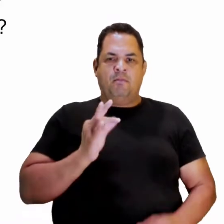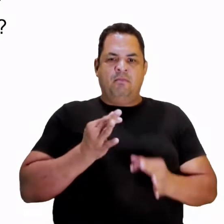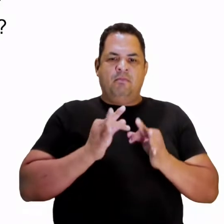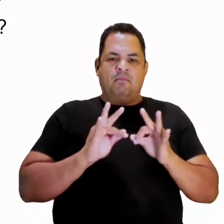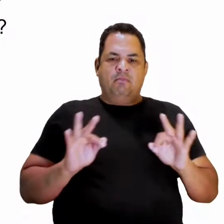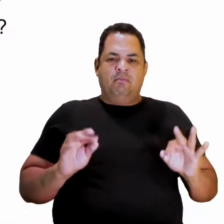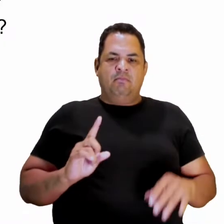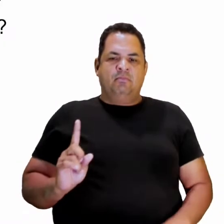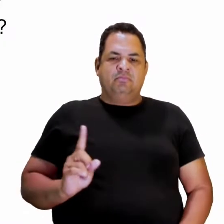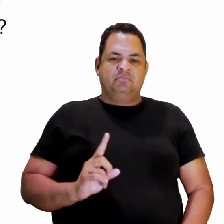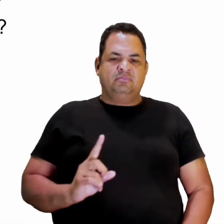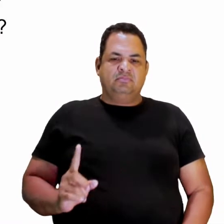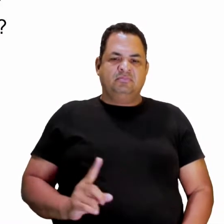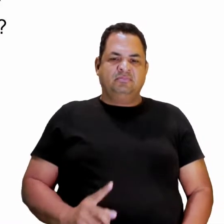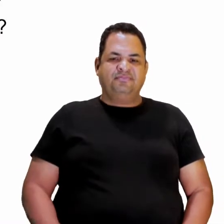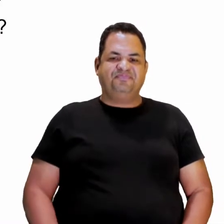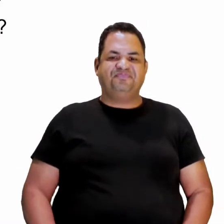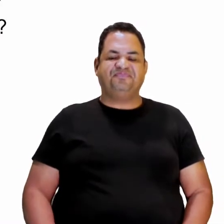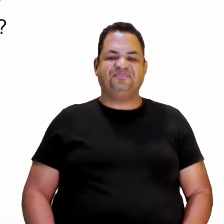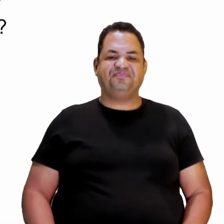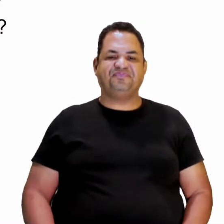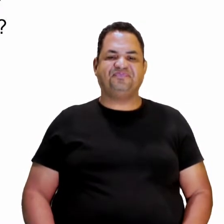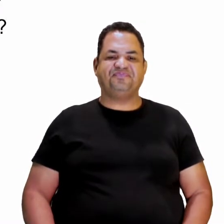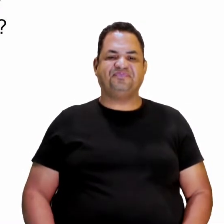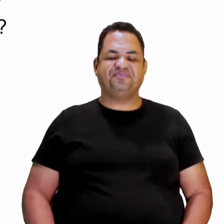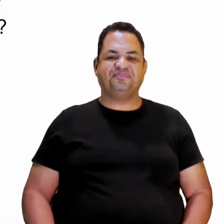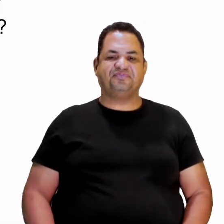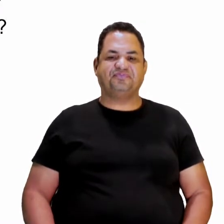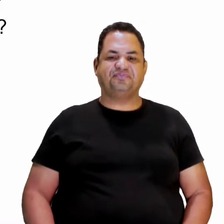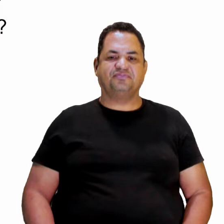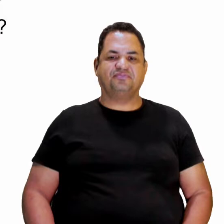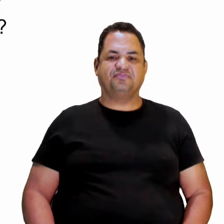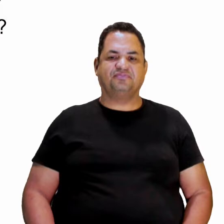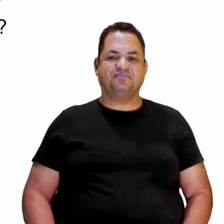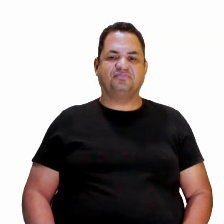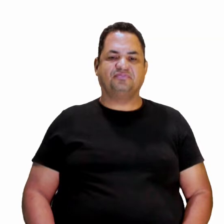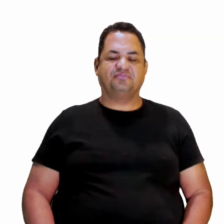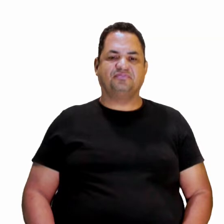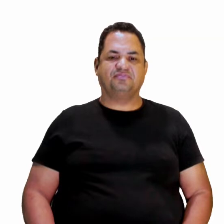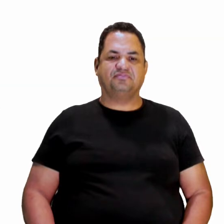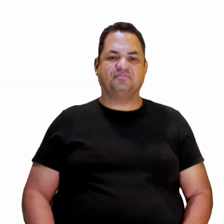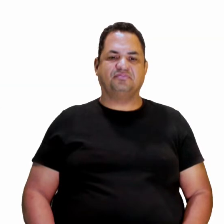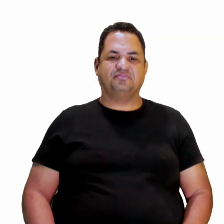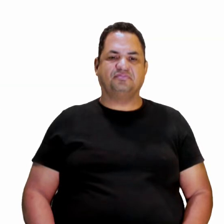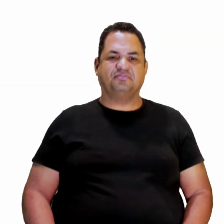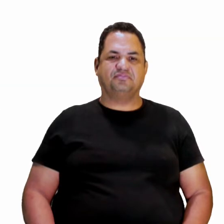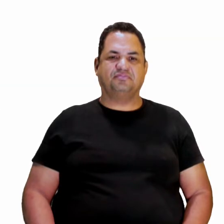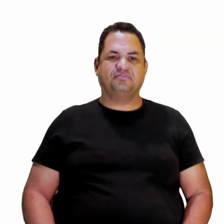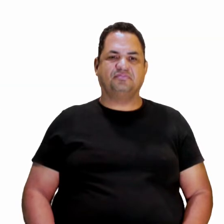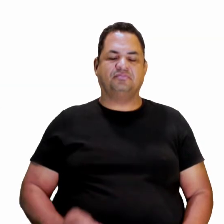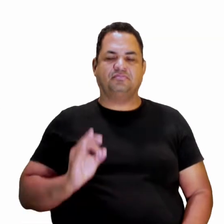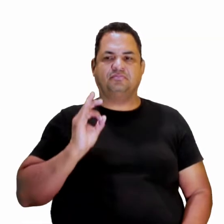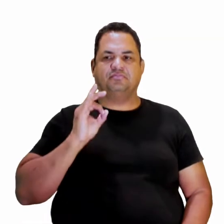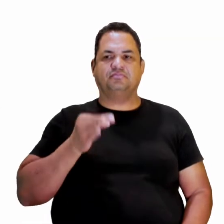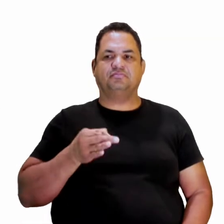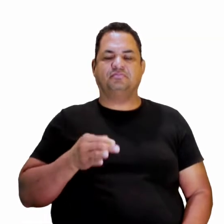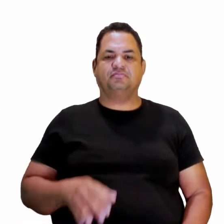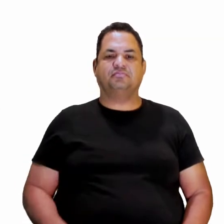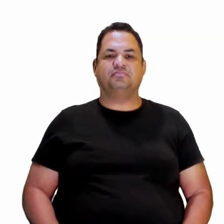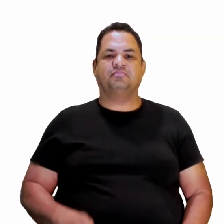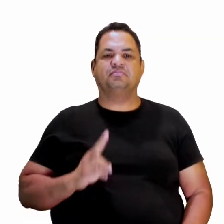is no. The very simple answer is no. A resposta mais simples é não. Certo?